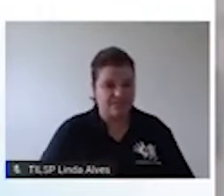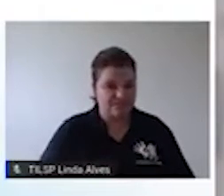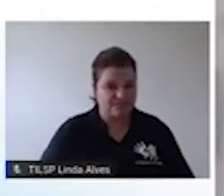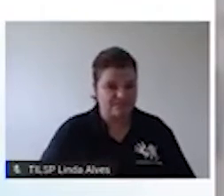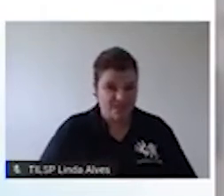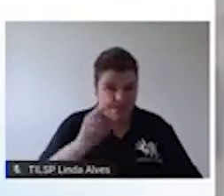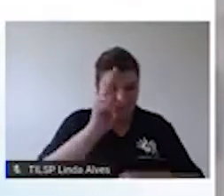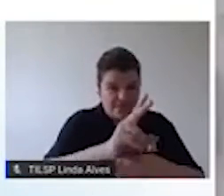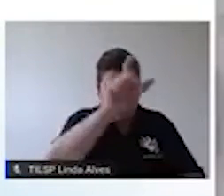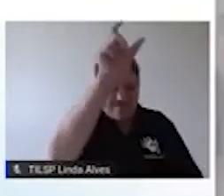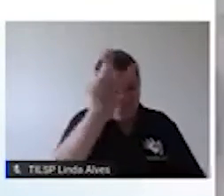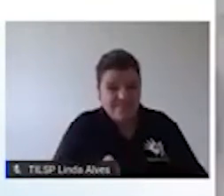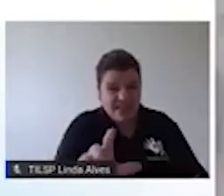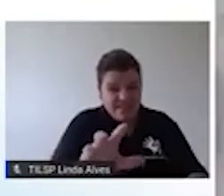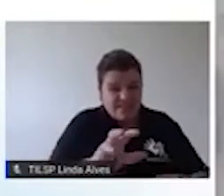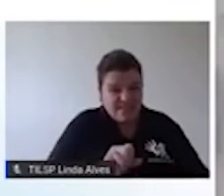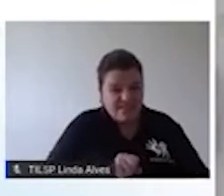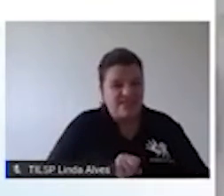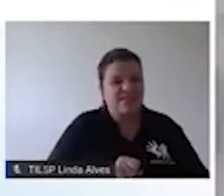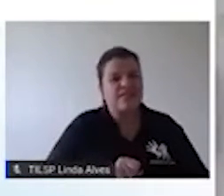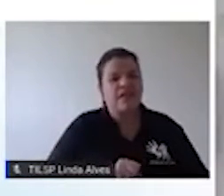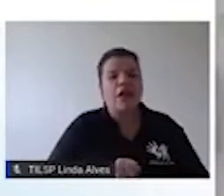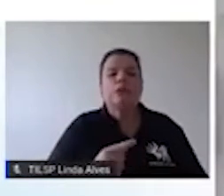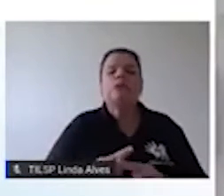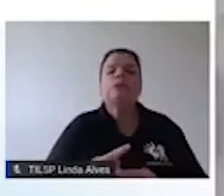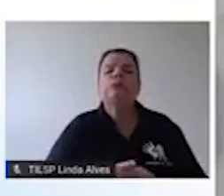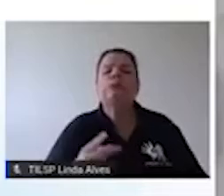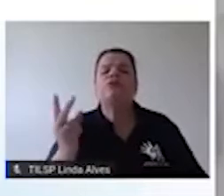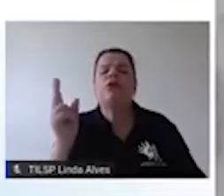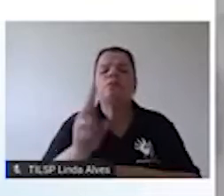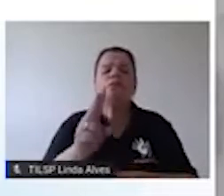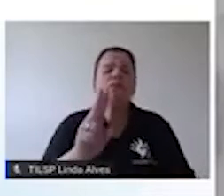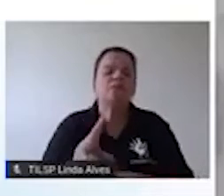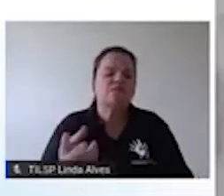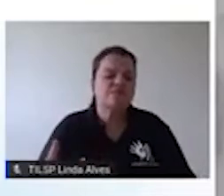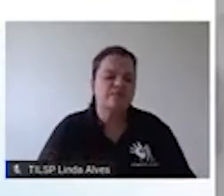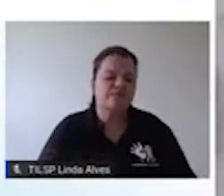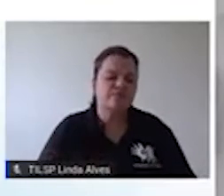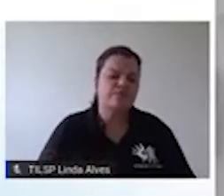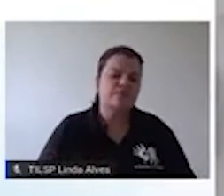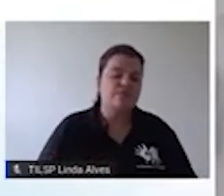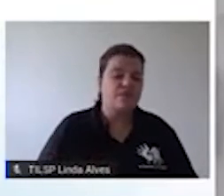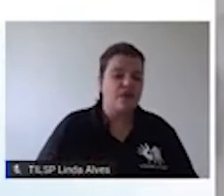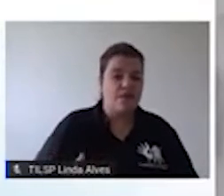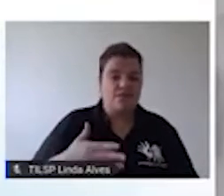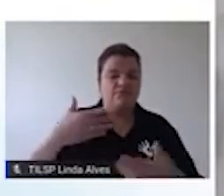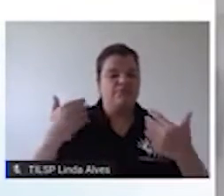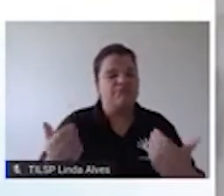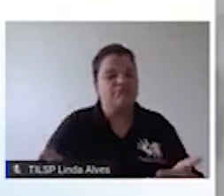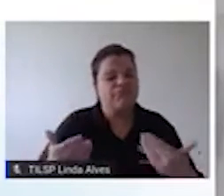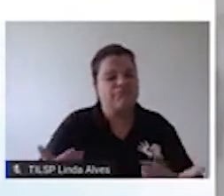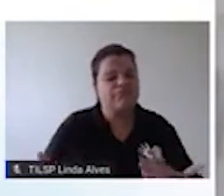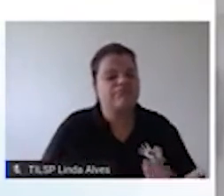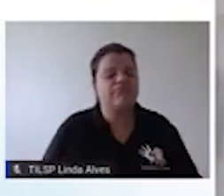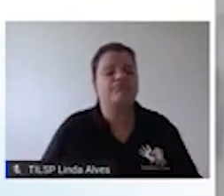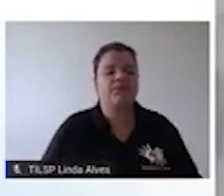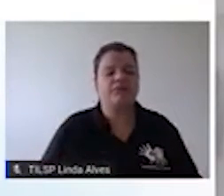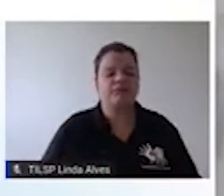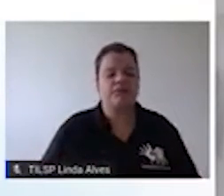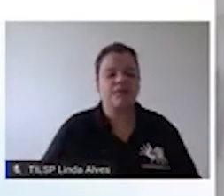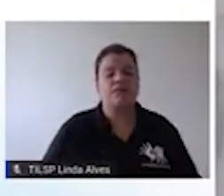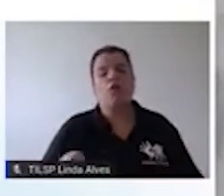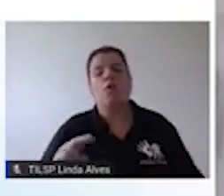se infeccionar, vão proteger do sujeito ter uma forma leve, vão proteger de